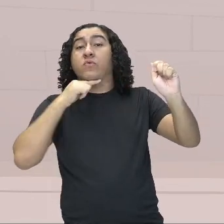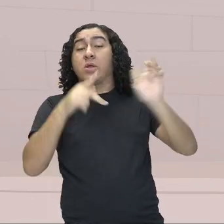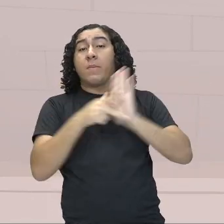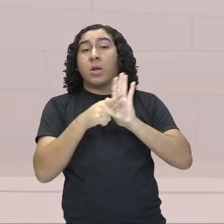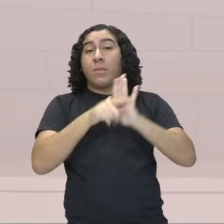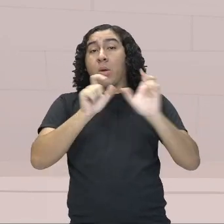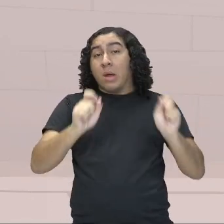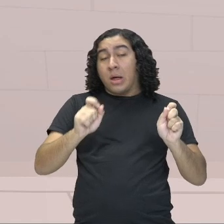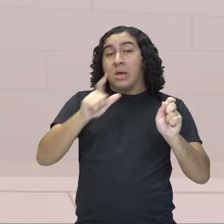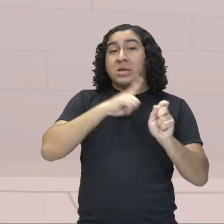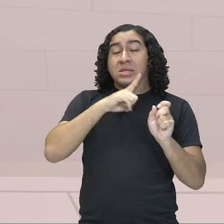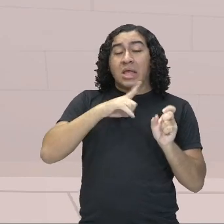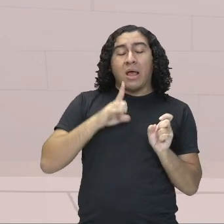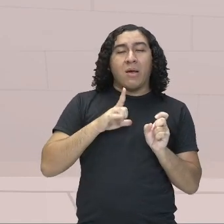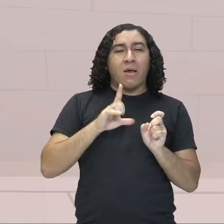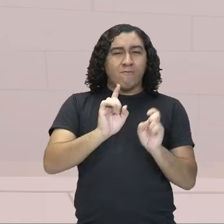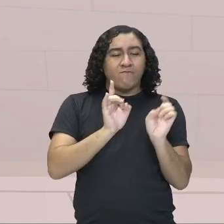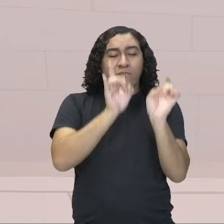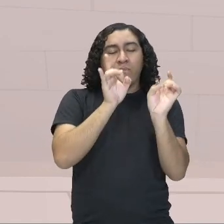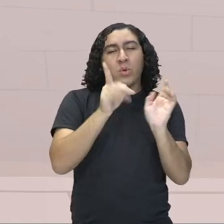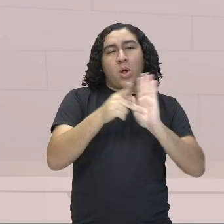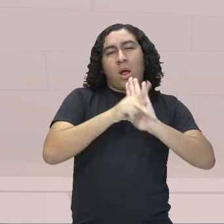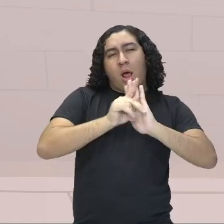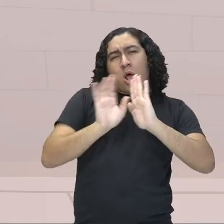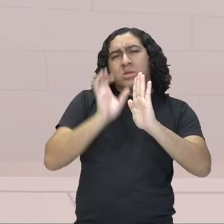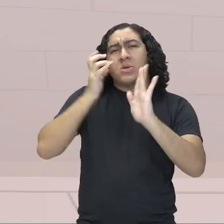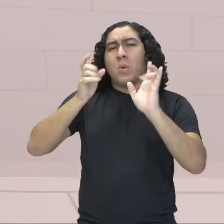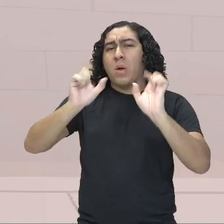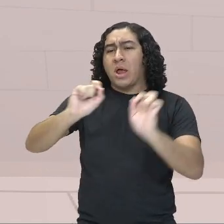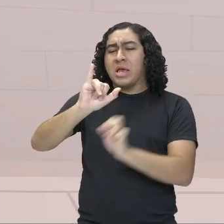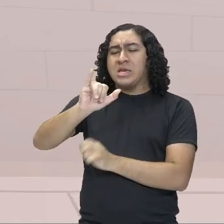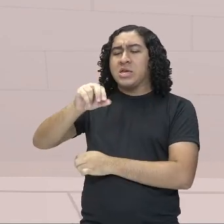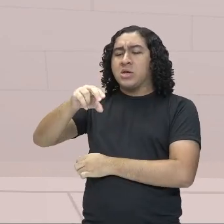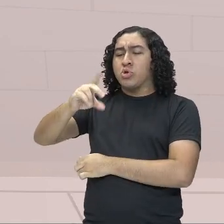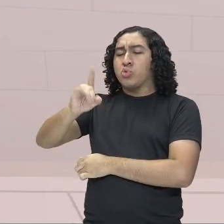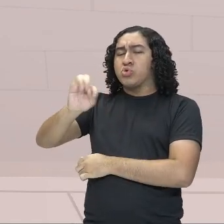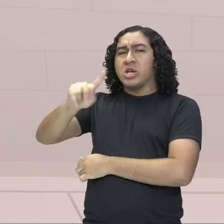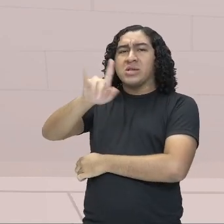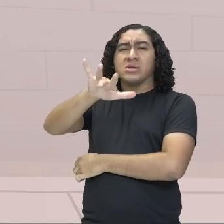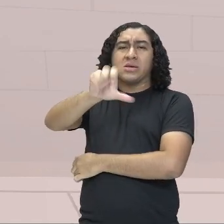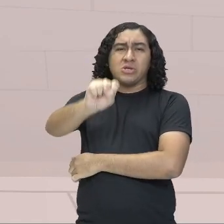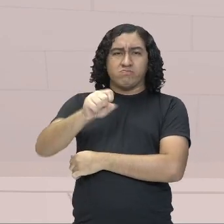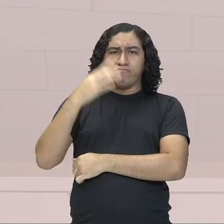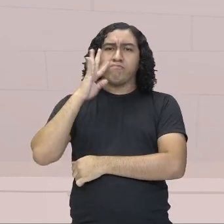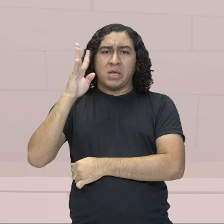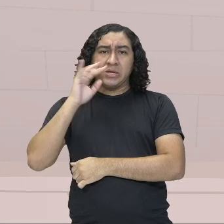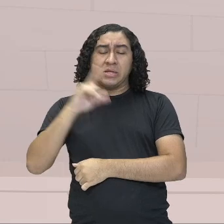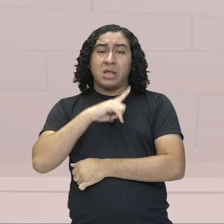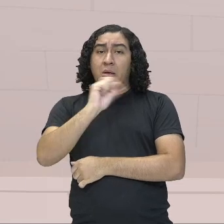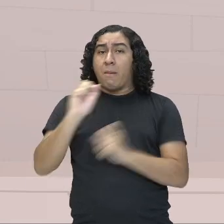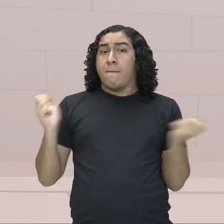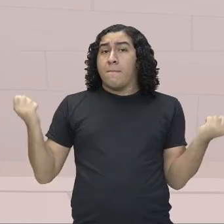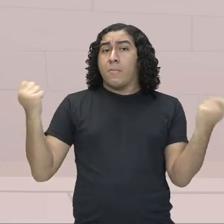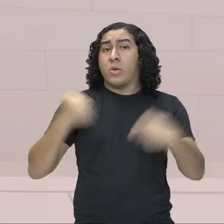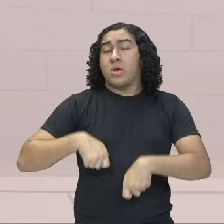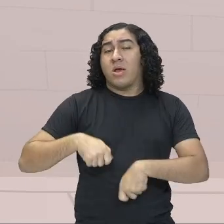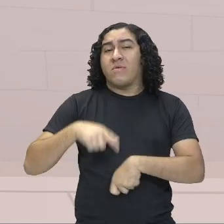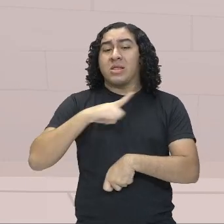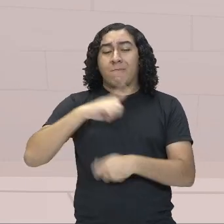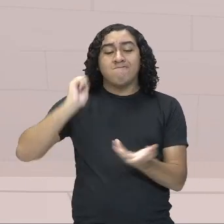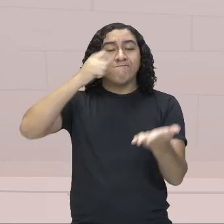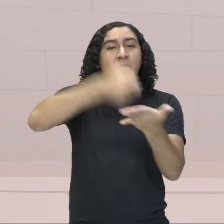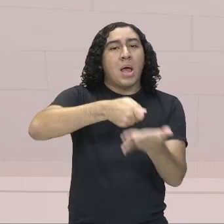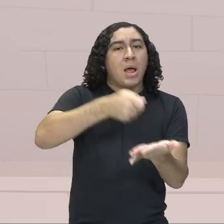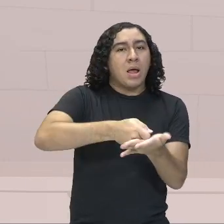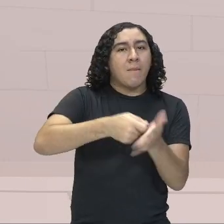da venda de indulgências. Mas o que seriam as indulgências? Imagina só você ter a possibilidade de pagar